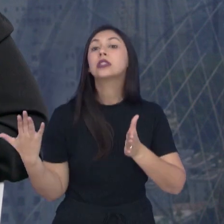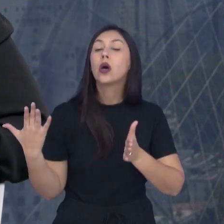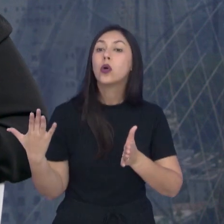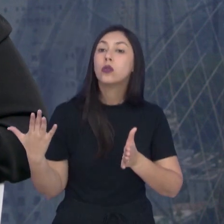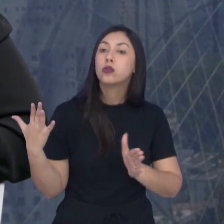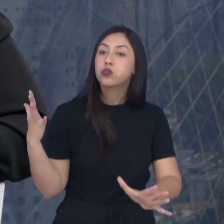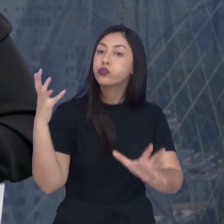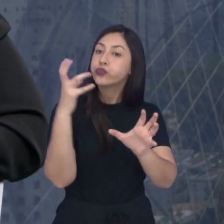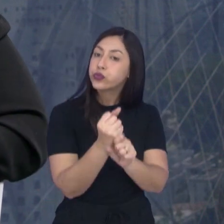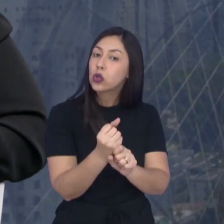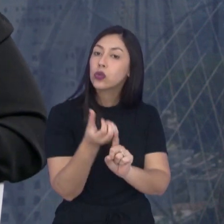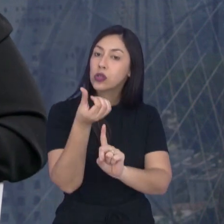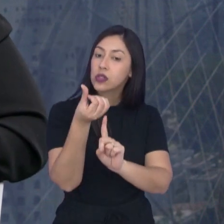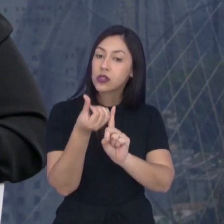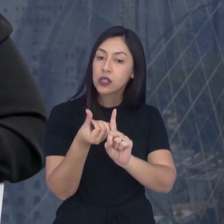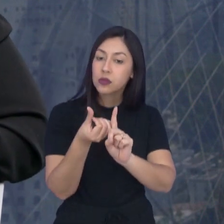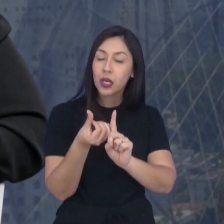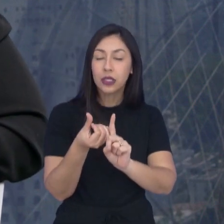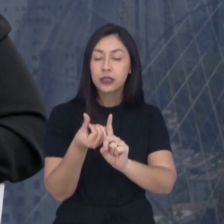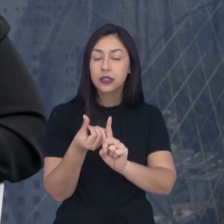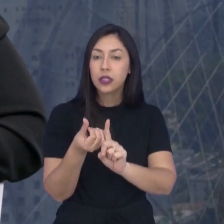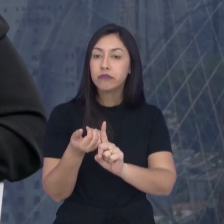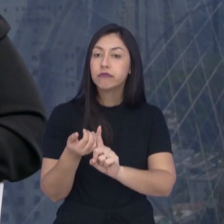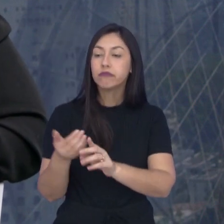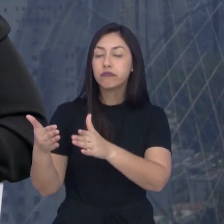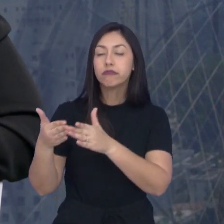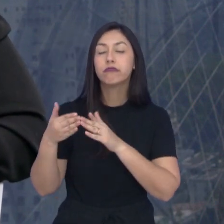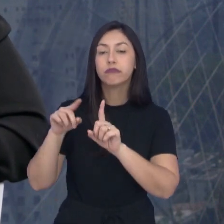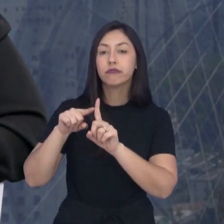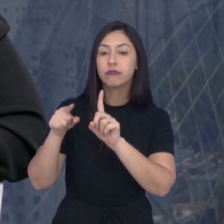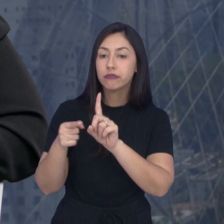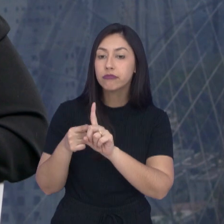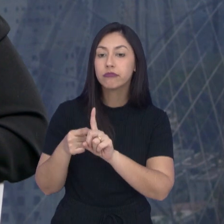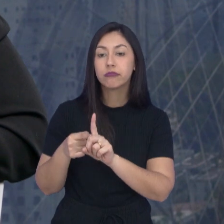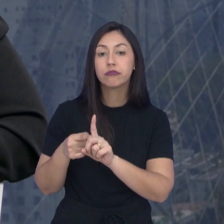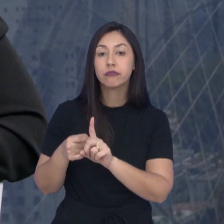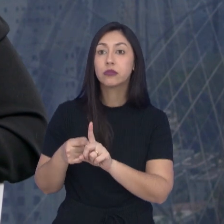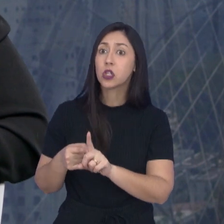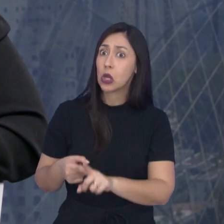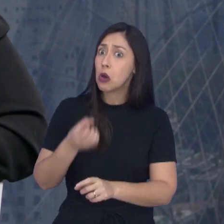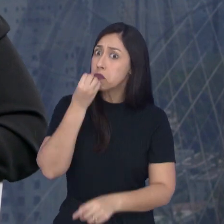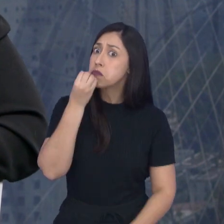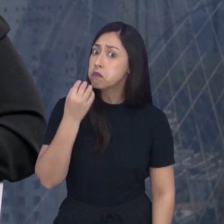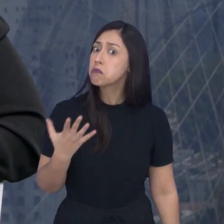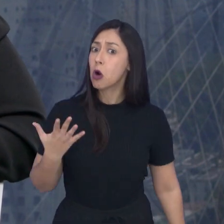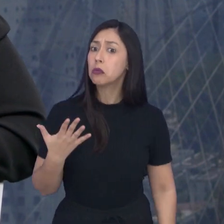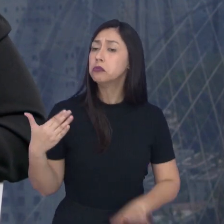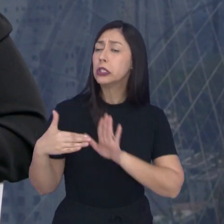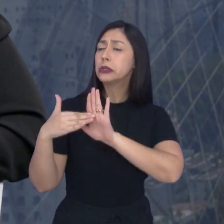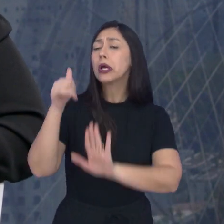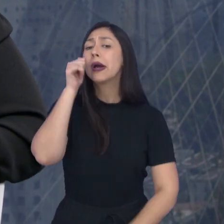os 60 dias, garantindo aí 180 dias de licença maternidade, o que é altamente benéfico para a